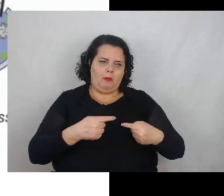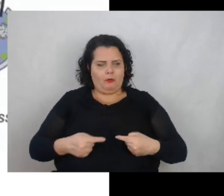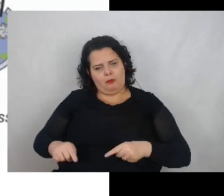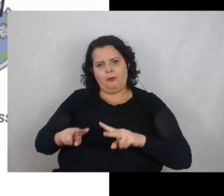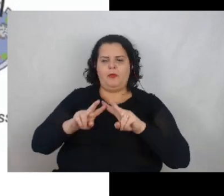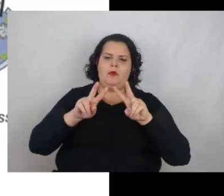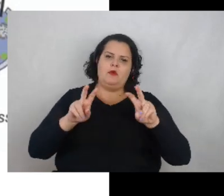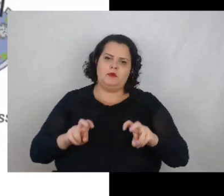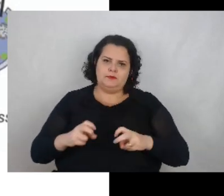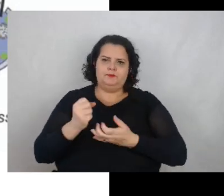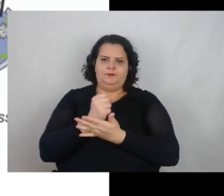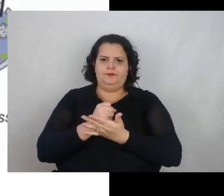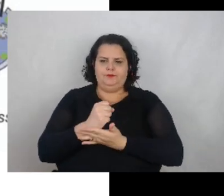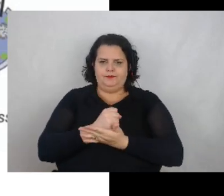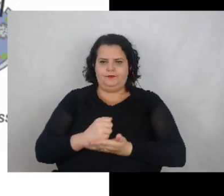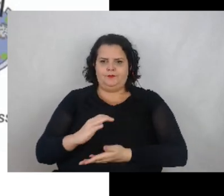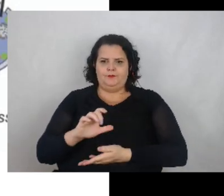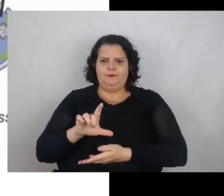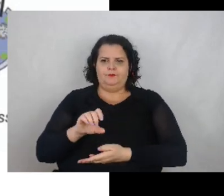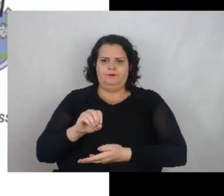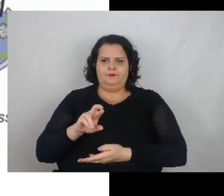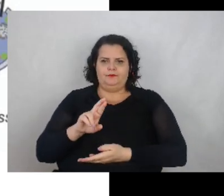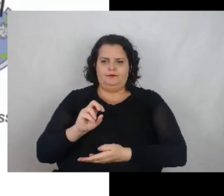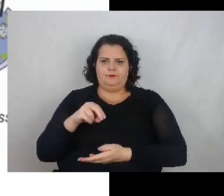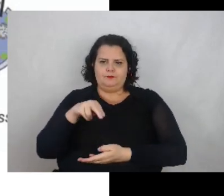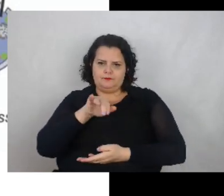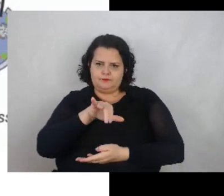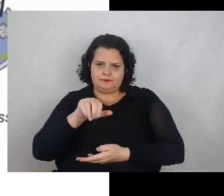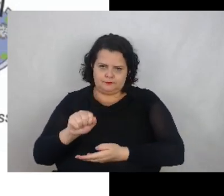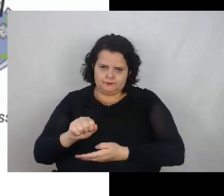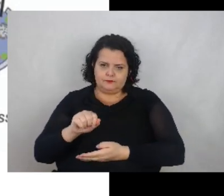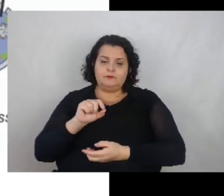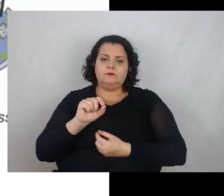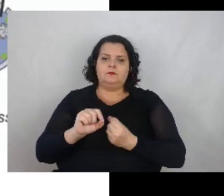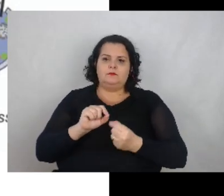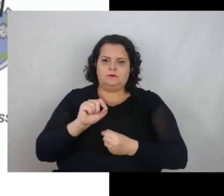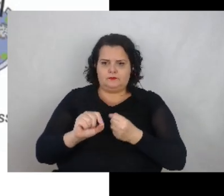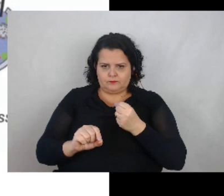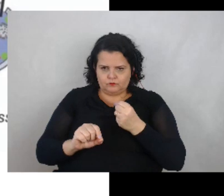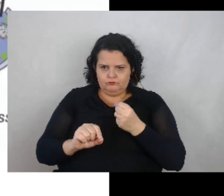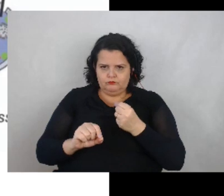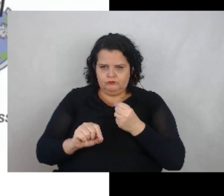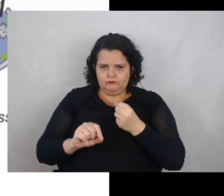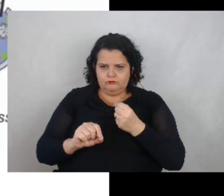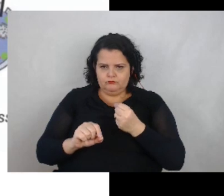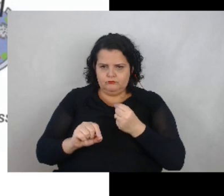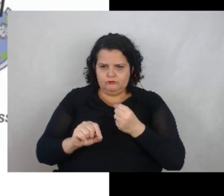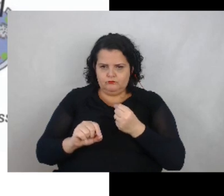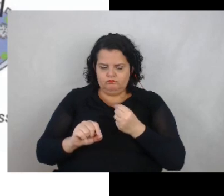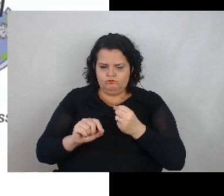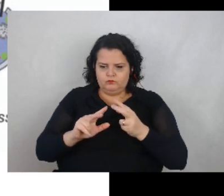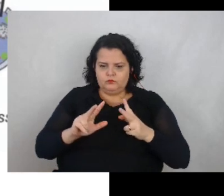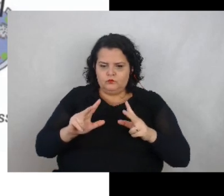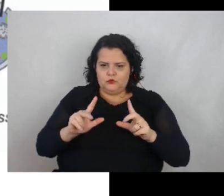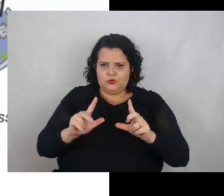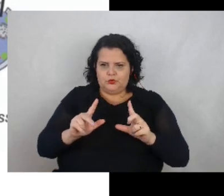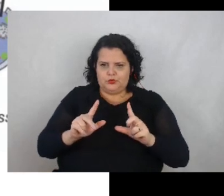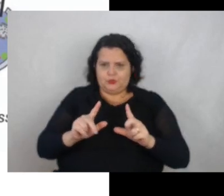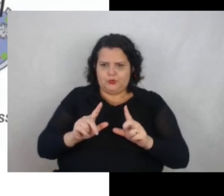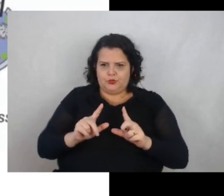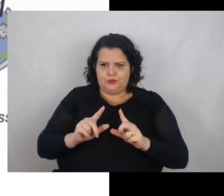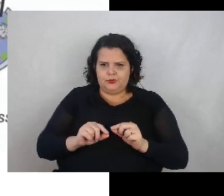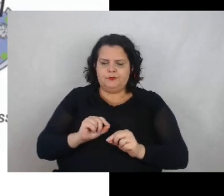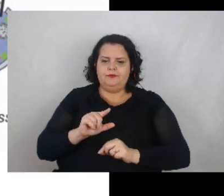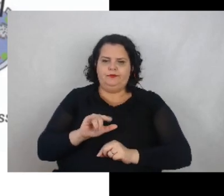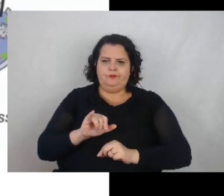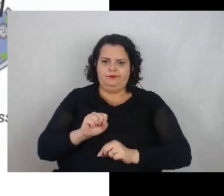e hidroxicloroquina, que ela inibe a etapa final da autofagia de fusão do lisossomo com o autofagossomo através